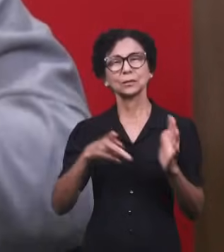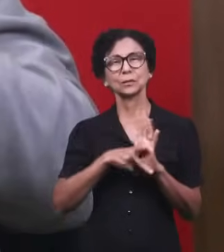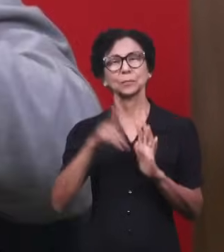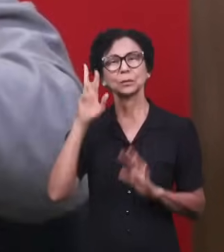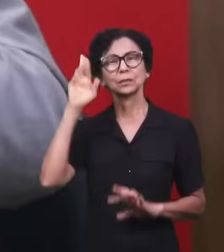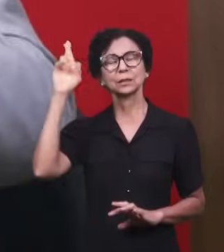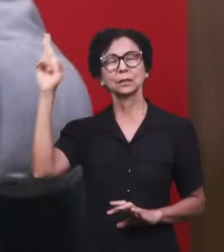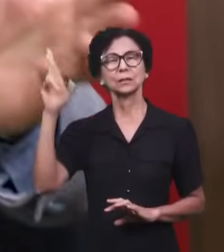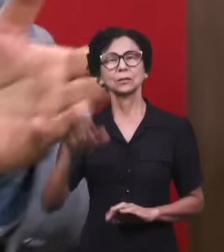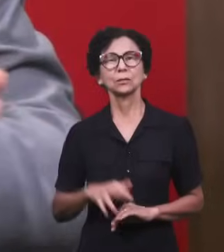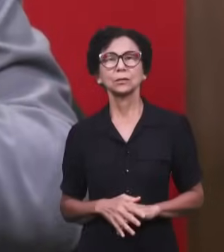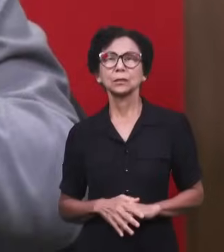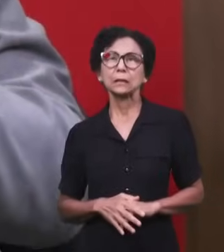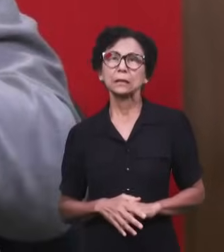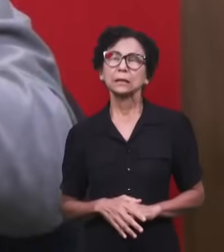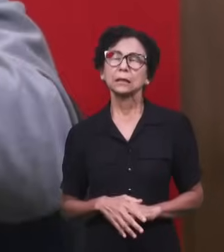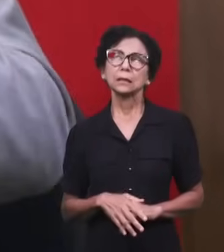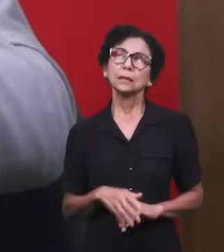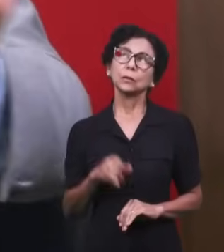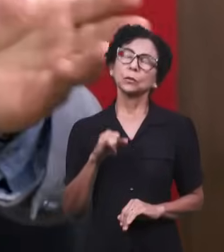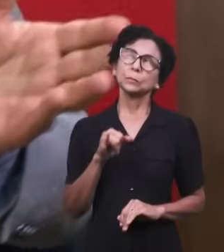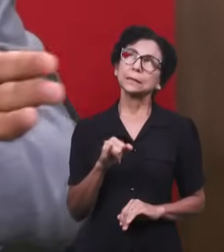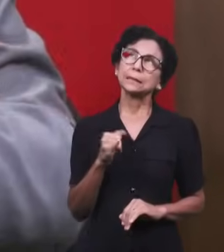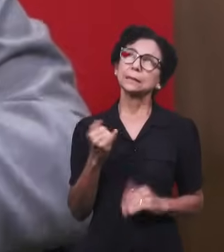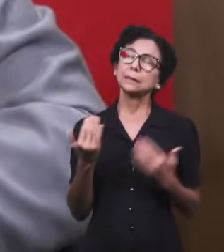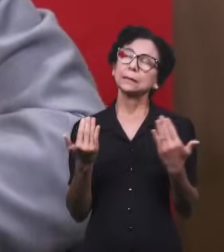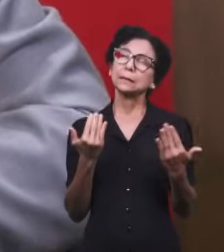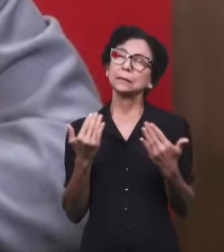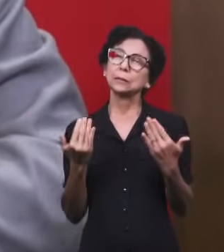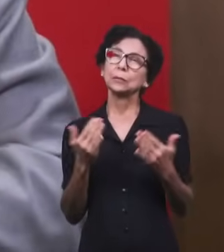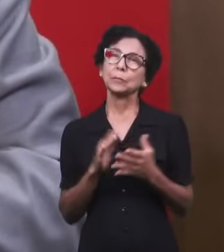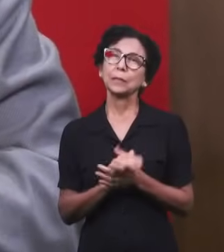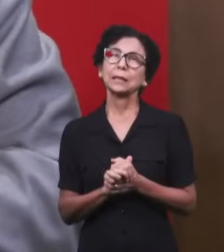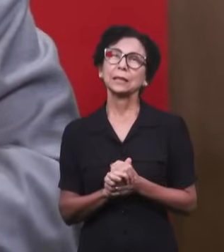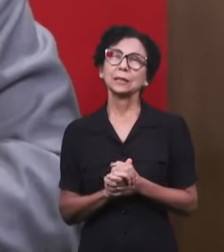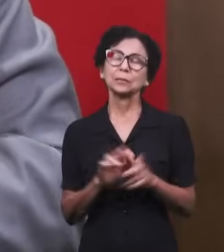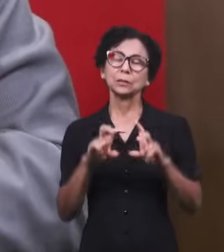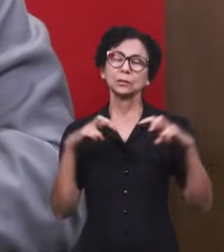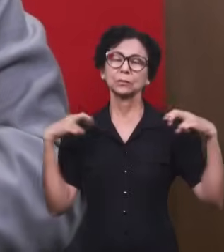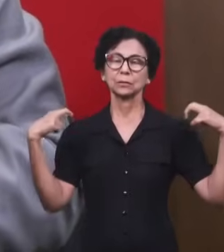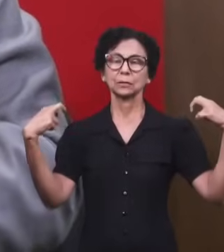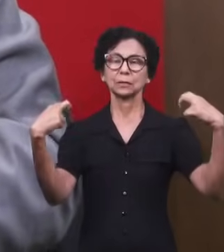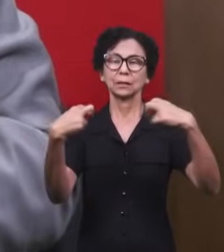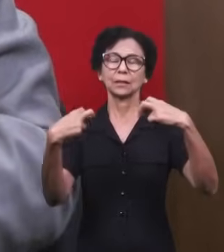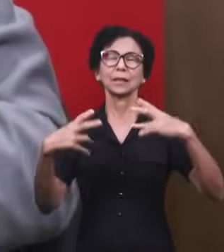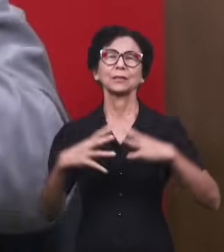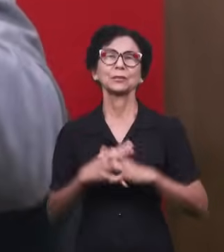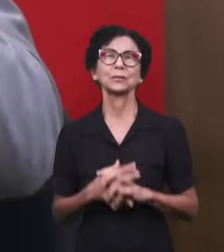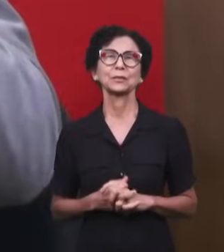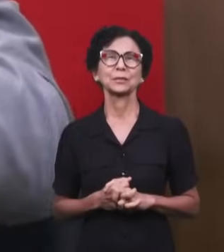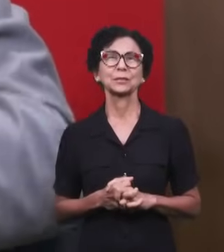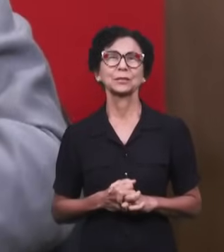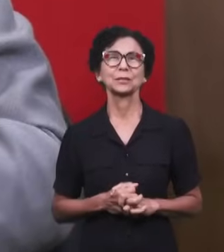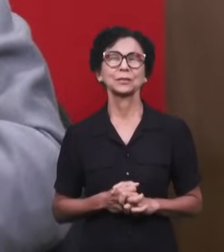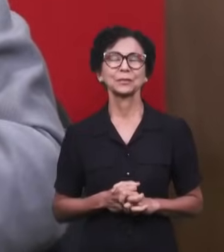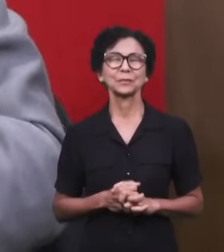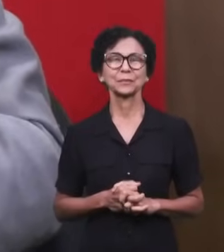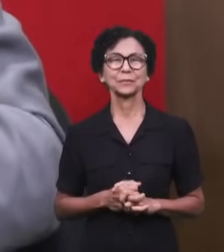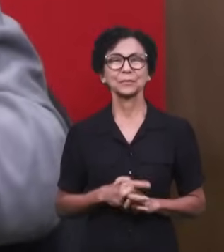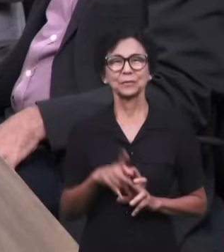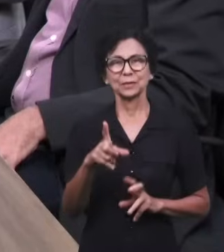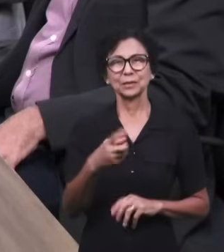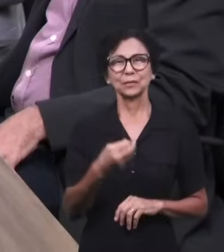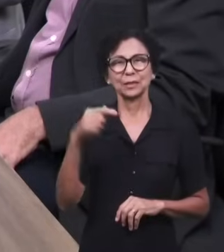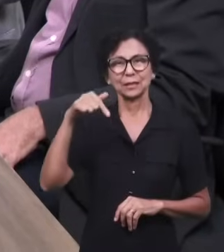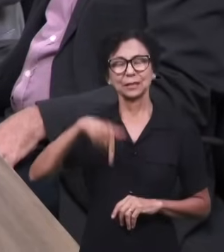aqui, é como se conosco estivesse, eu sempre digo isso, como se você estivesse sentado conosco à mesa aqui. É uma alegria para nós saber que você está aí. Vou pedir